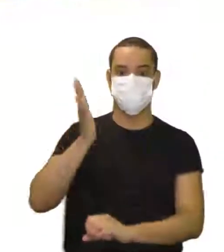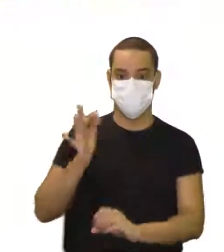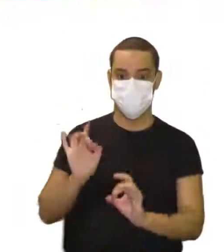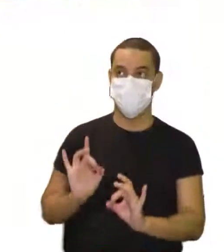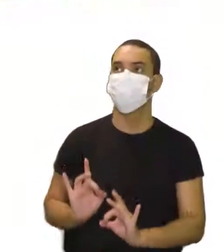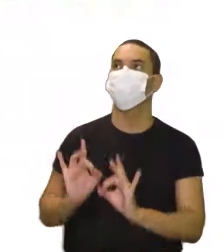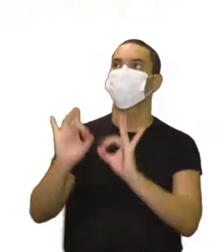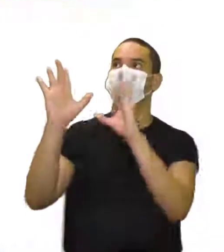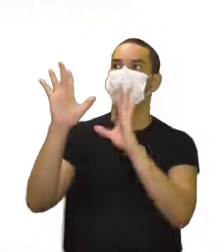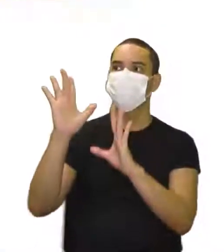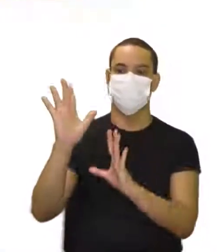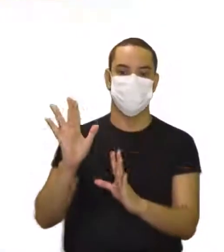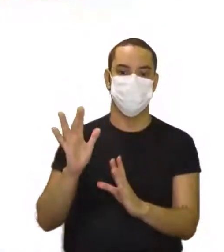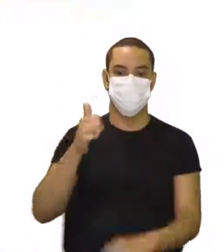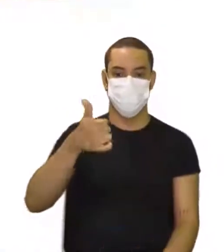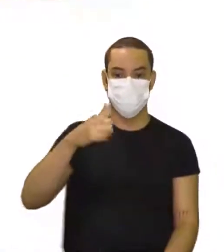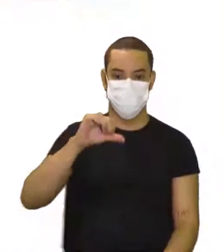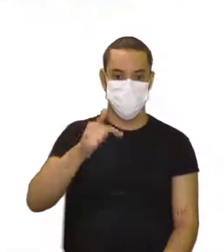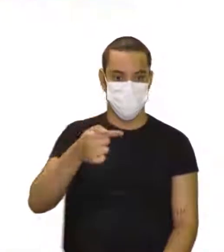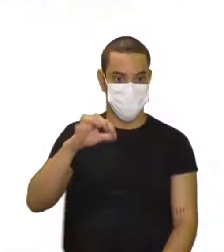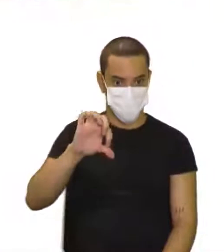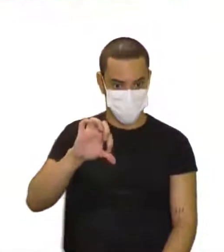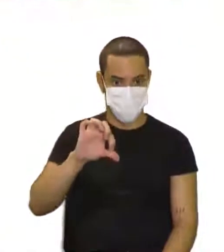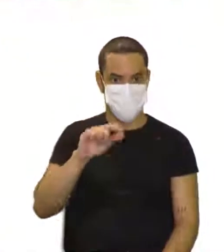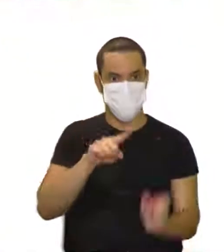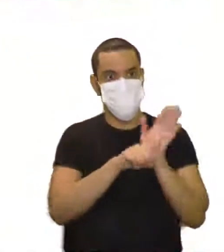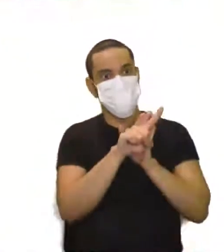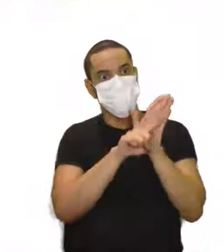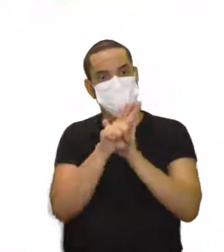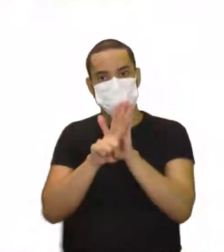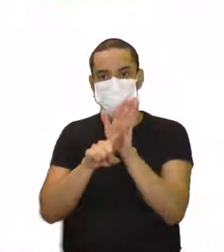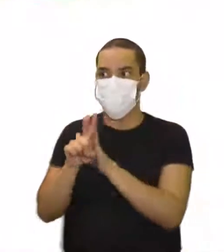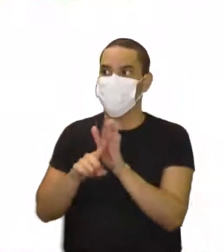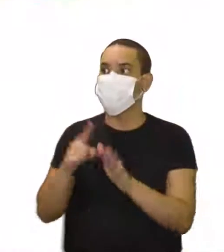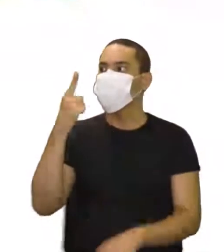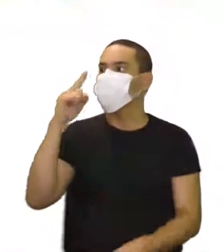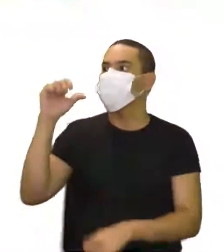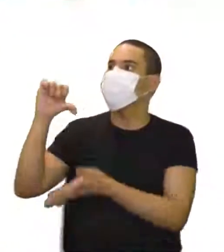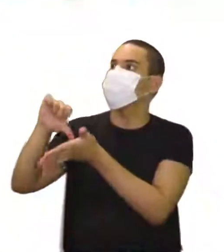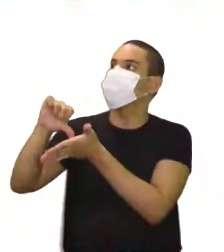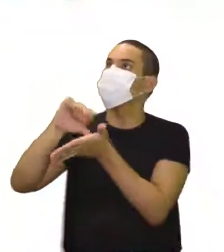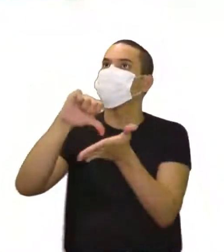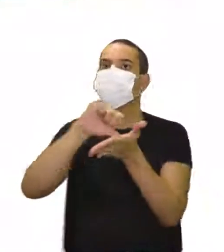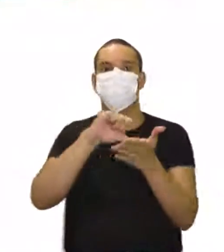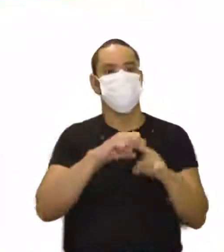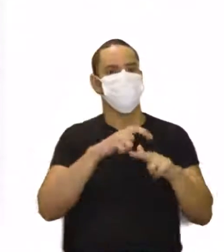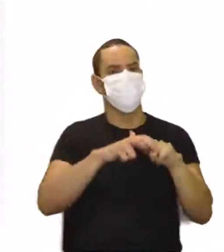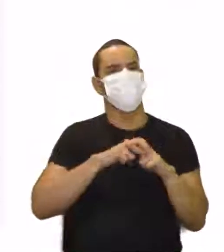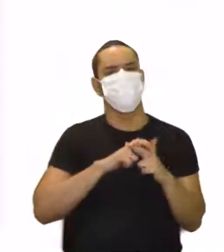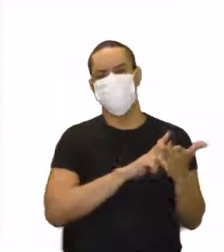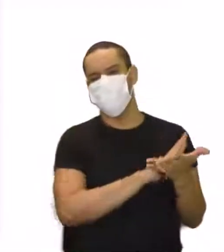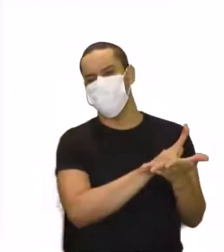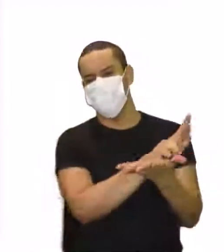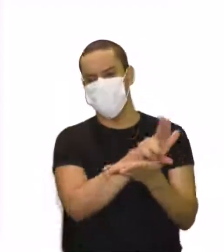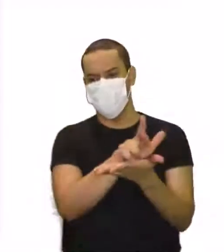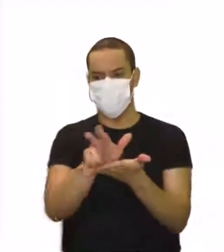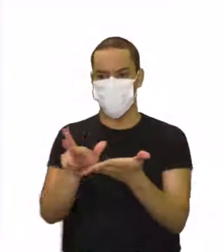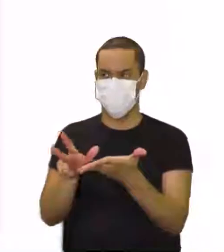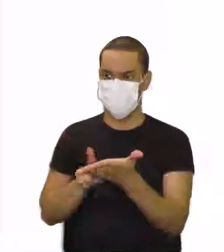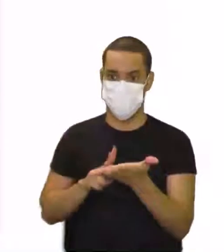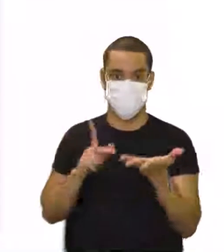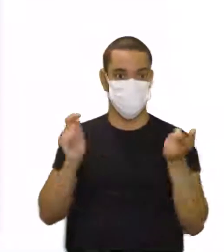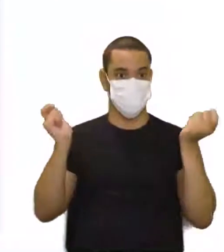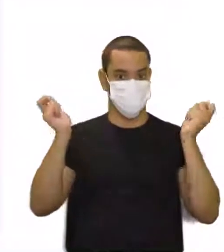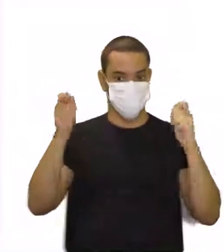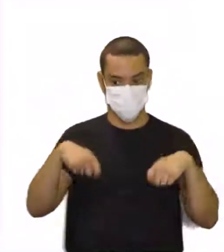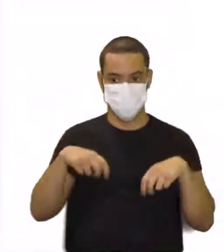desde 1979. Então, praticamente aí, milhares de satélites, né, orbitando. Então,